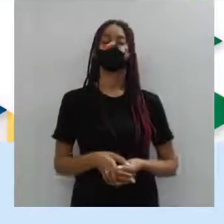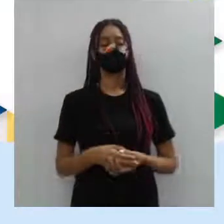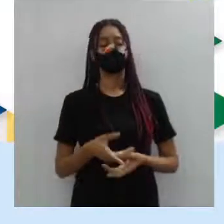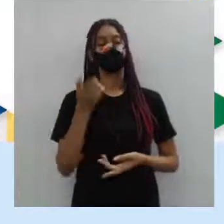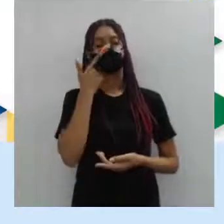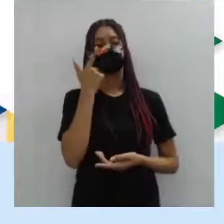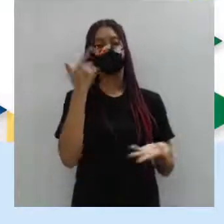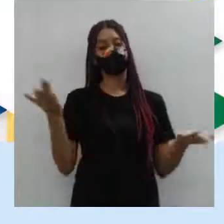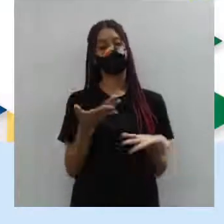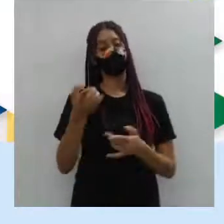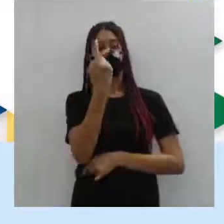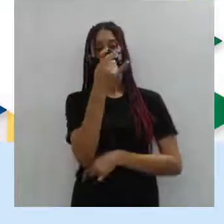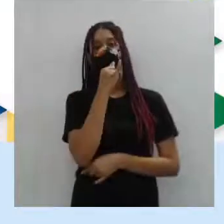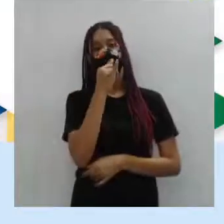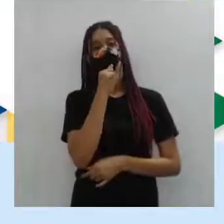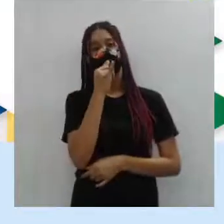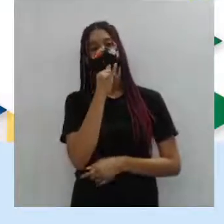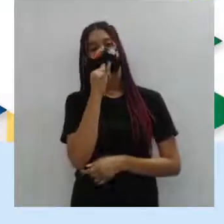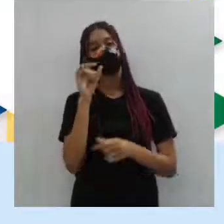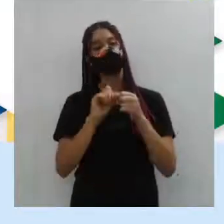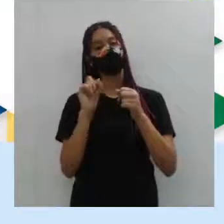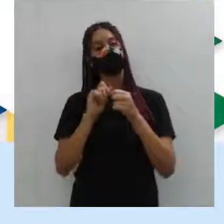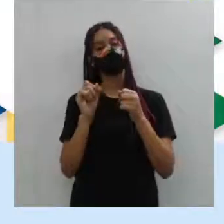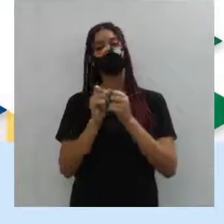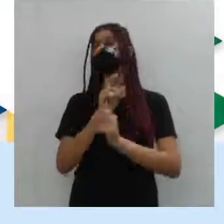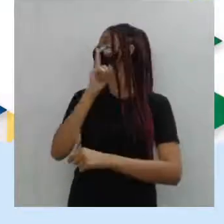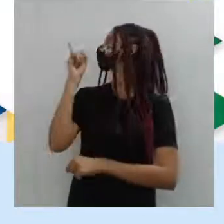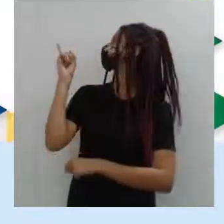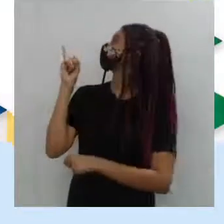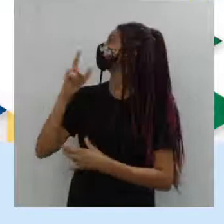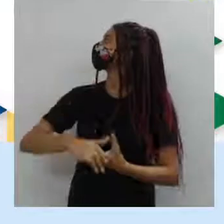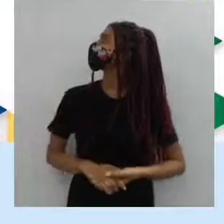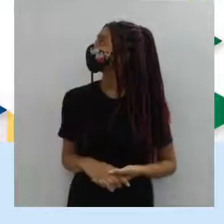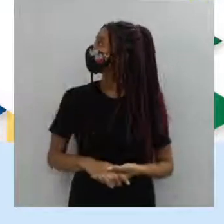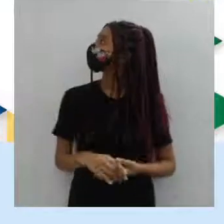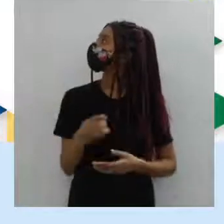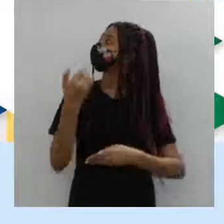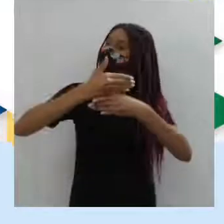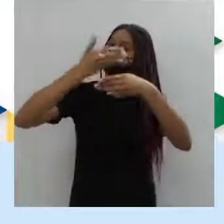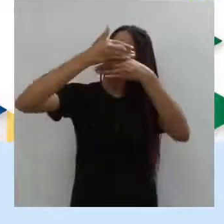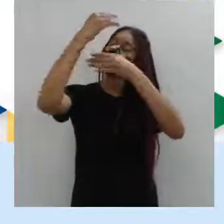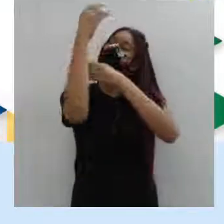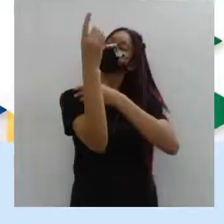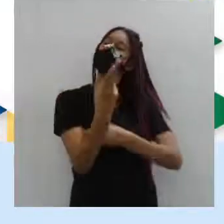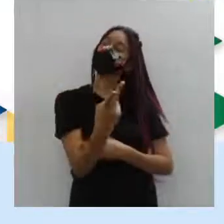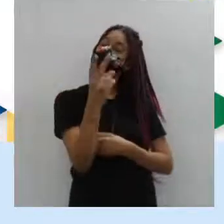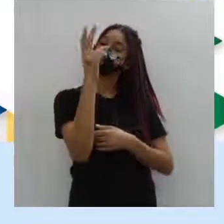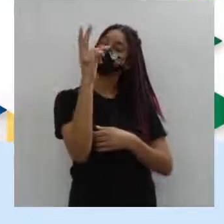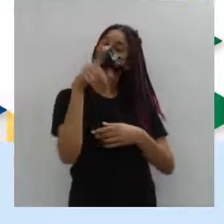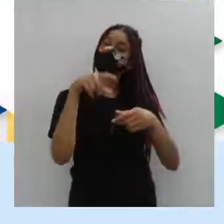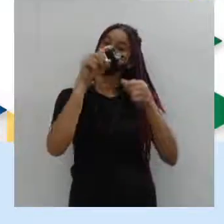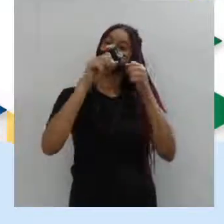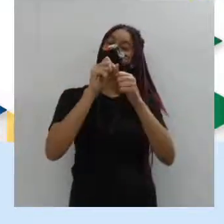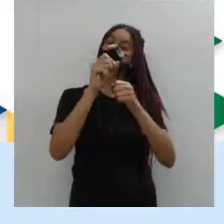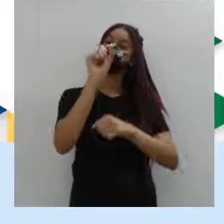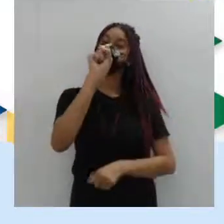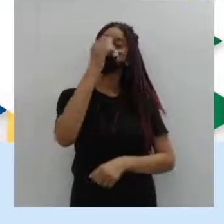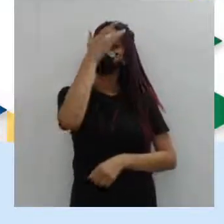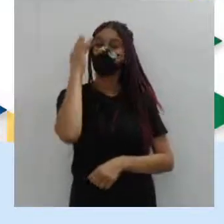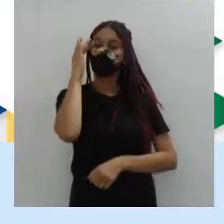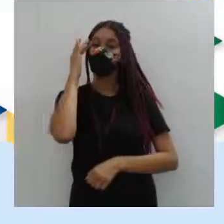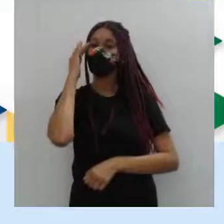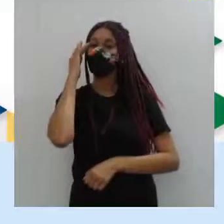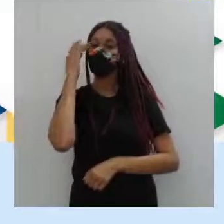fazer um exemplo a partir dessa questão, tá? O muro foi construído por 8 operários em 30 dias.